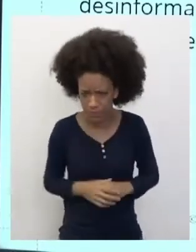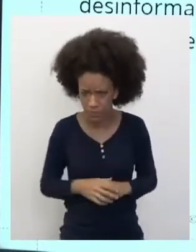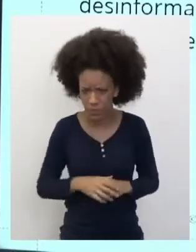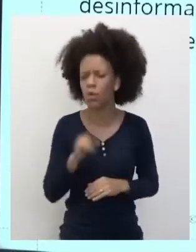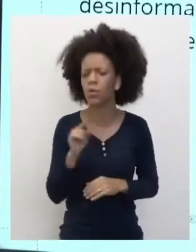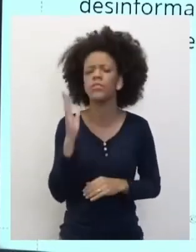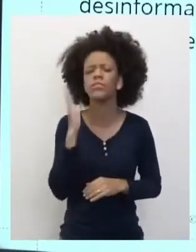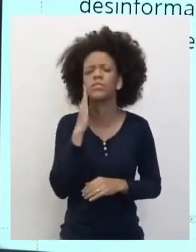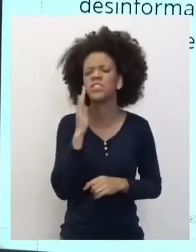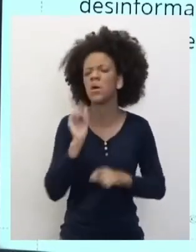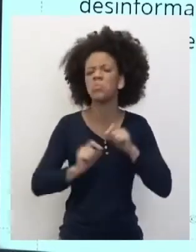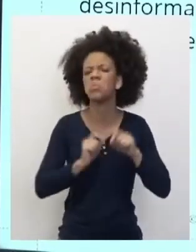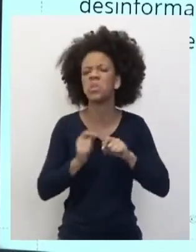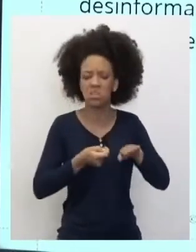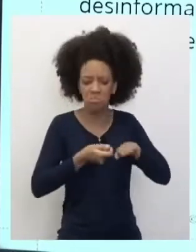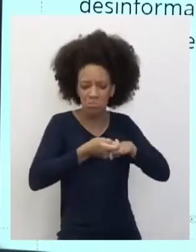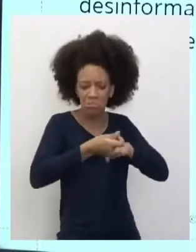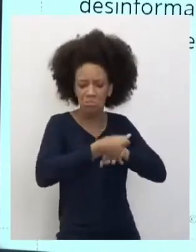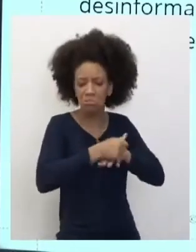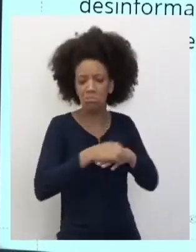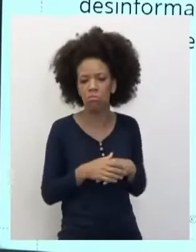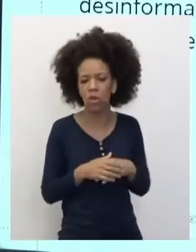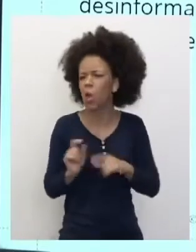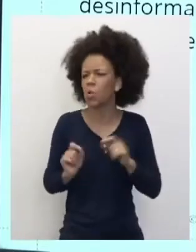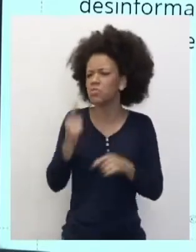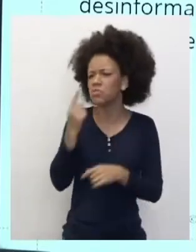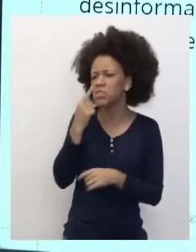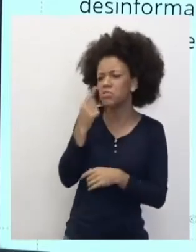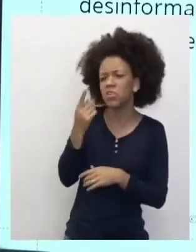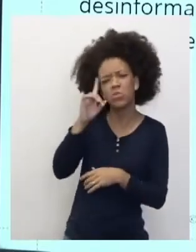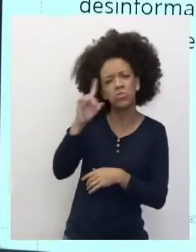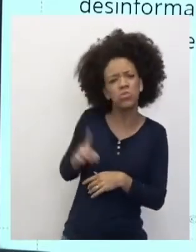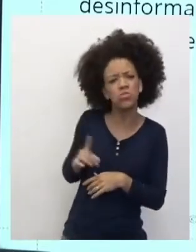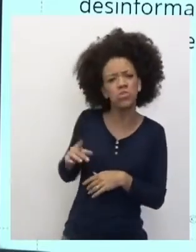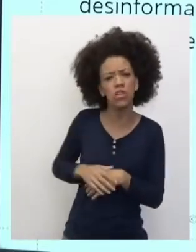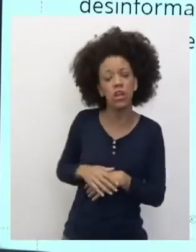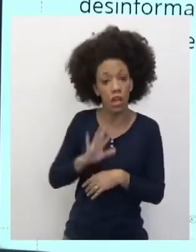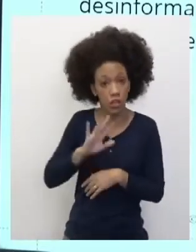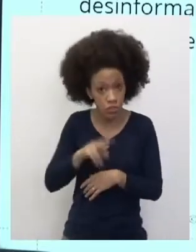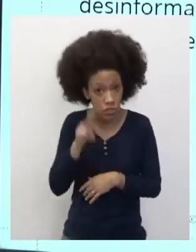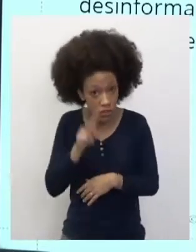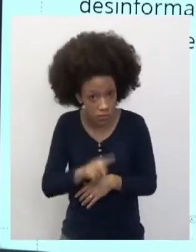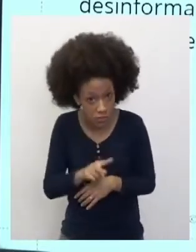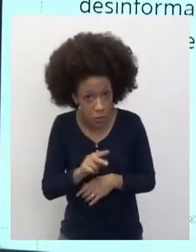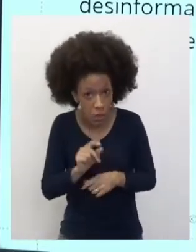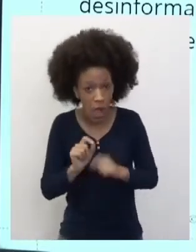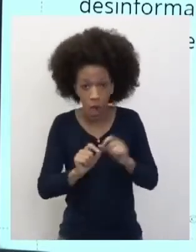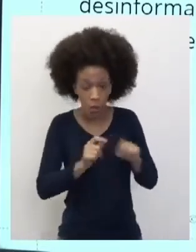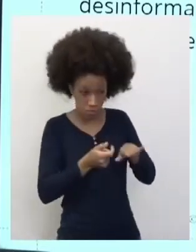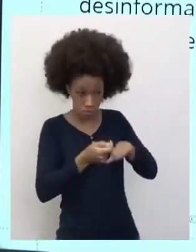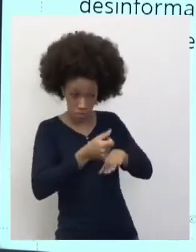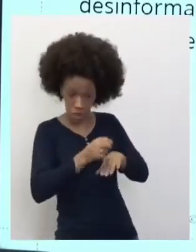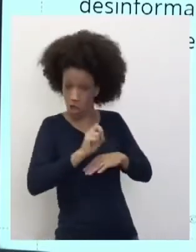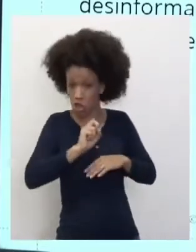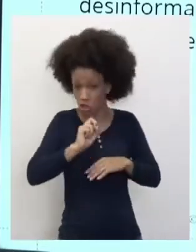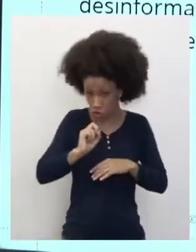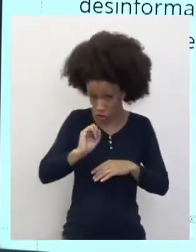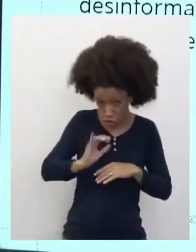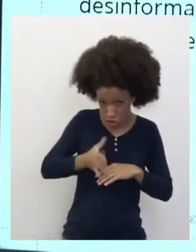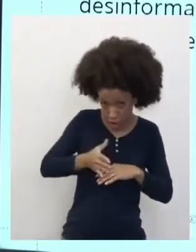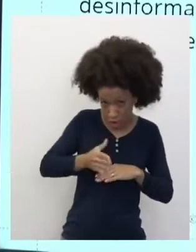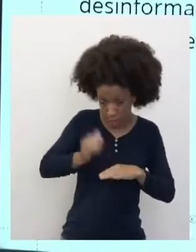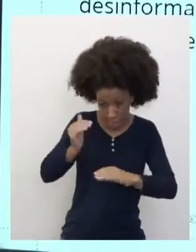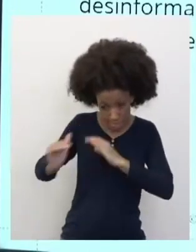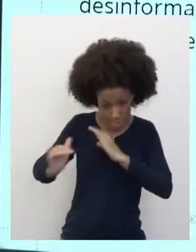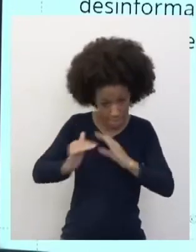sabe sobre fake news, né? O que que você ouve no dia a dia? Você já leu alguma fake news? Já passou fake news sem saber,